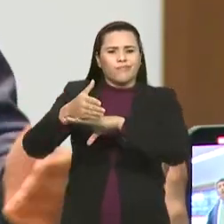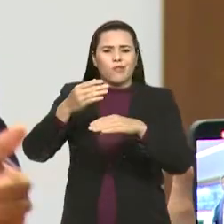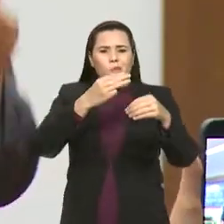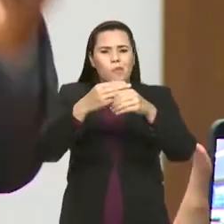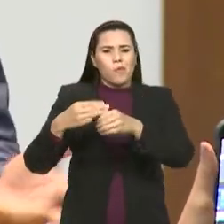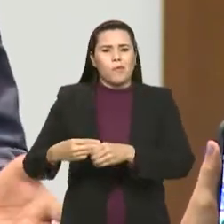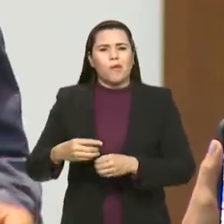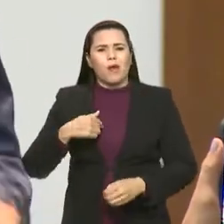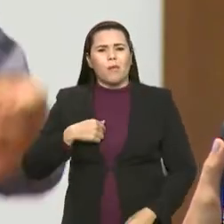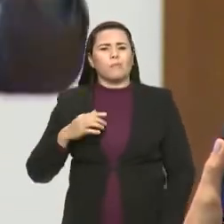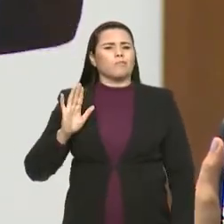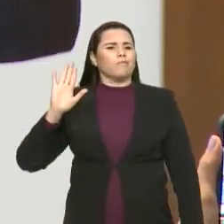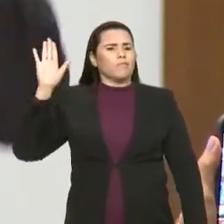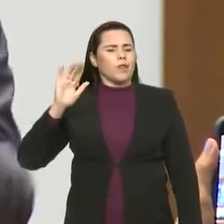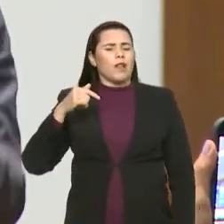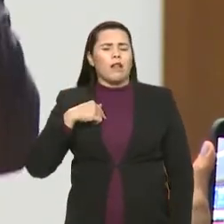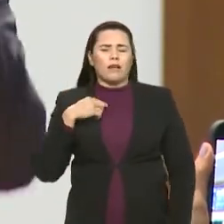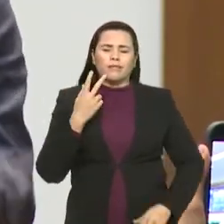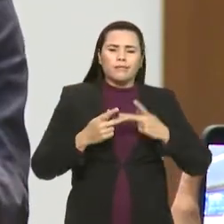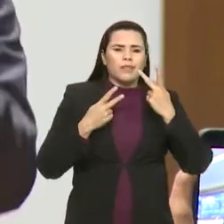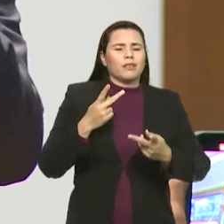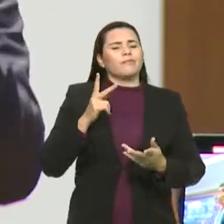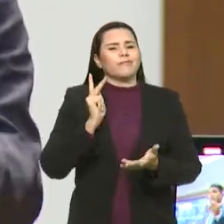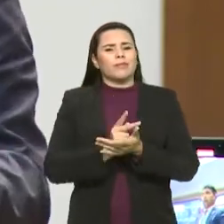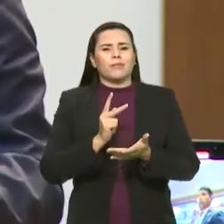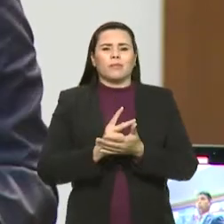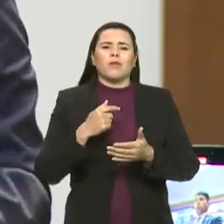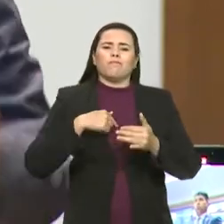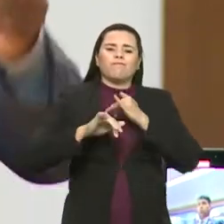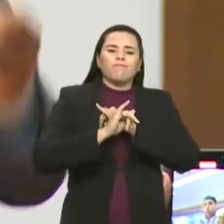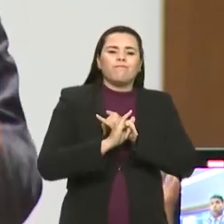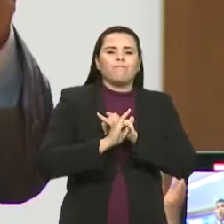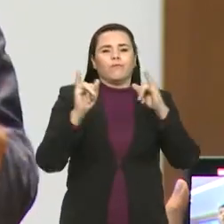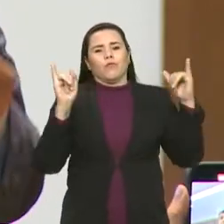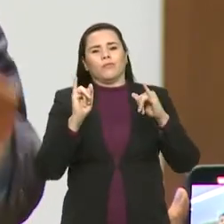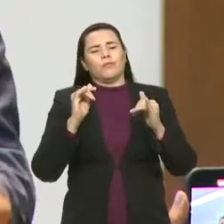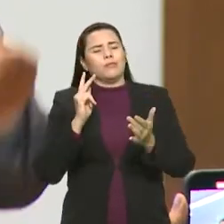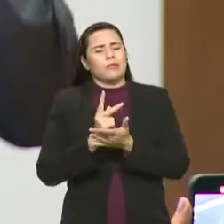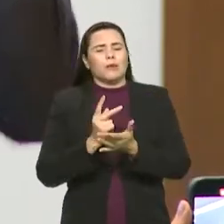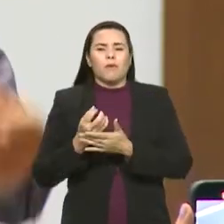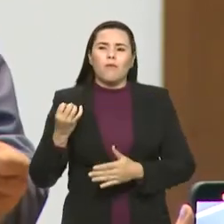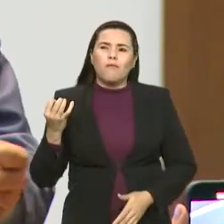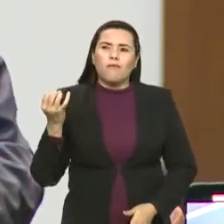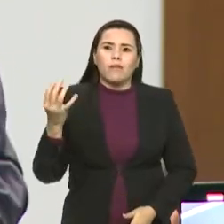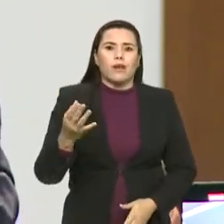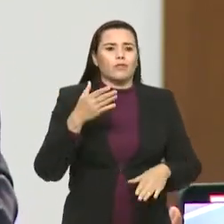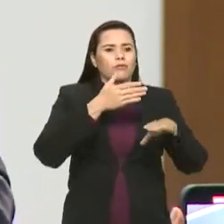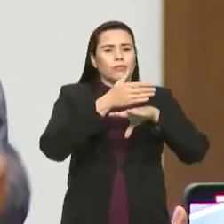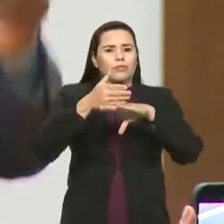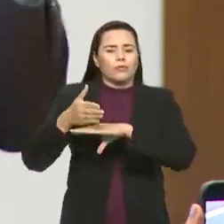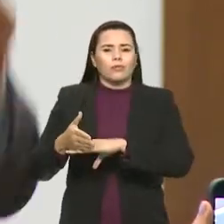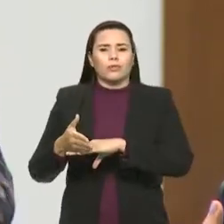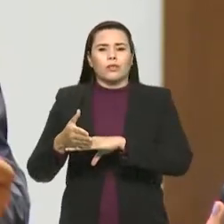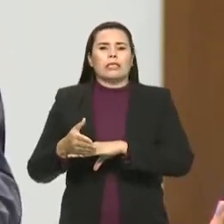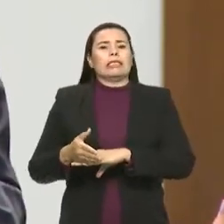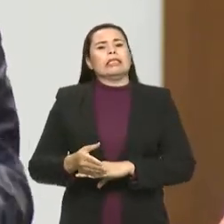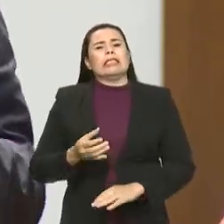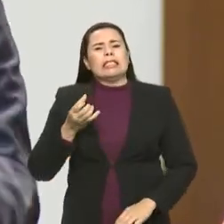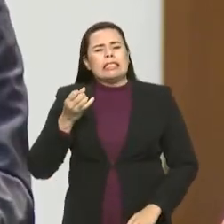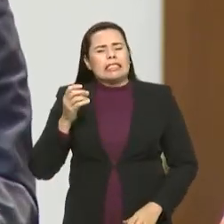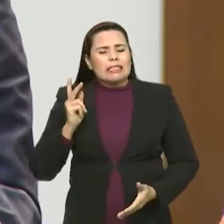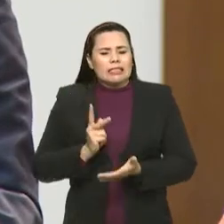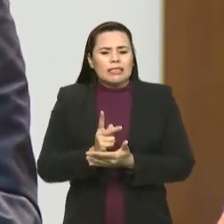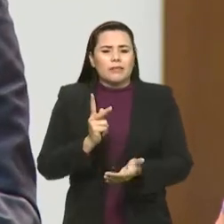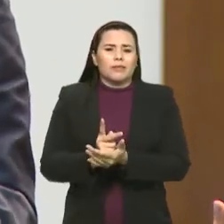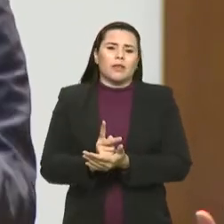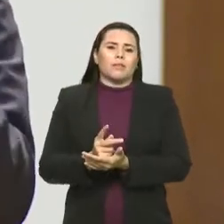palavra, o seu nome, e em todos os lugares onde eu percorro, todos os lugares onde o meu pé direito toca, e logo em seguida o meu